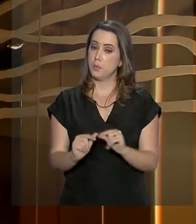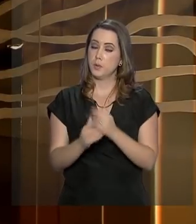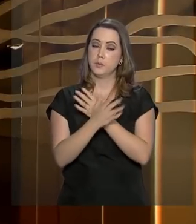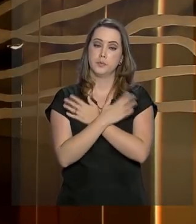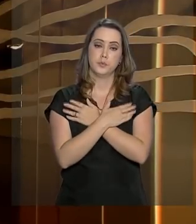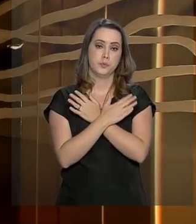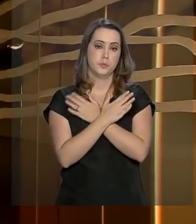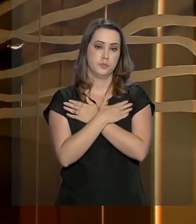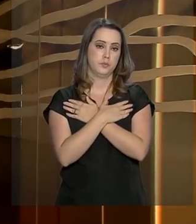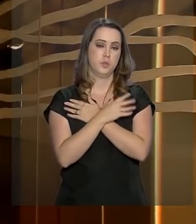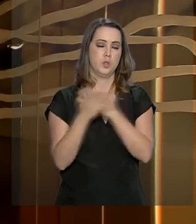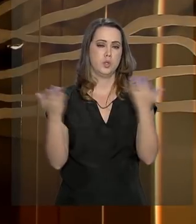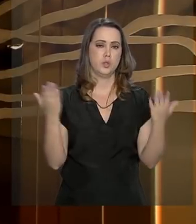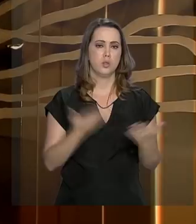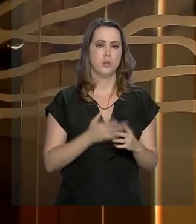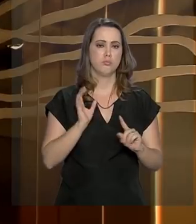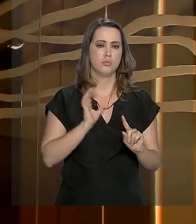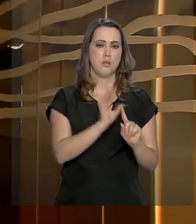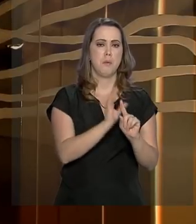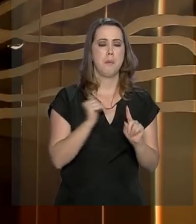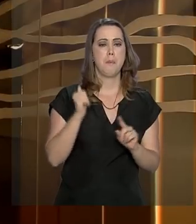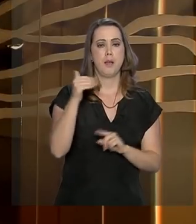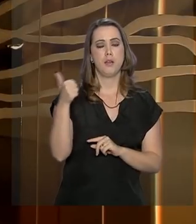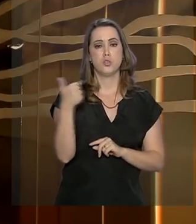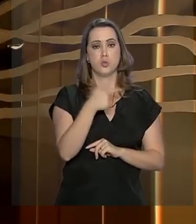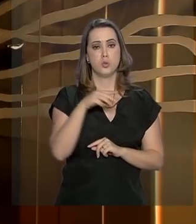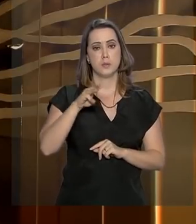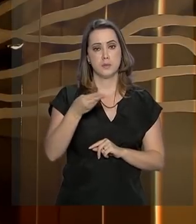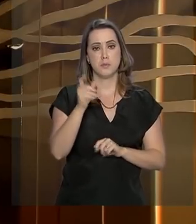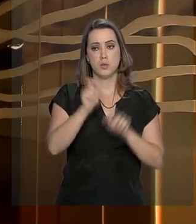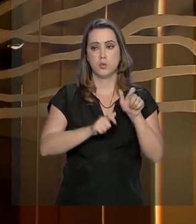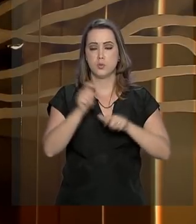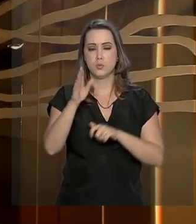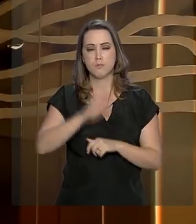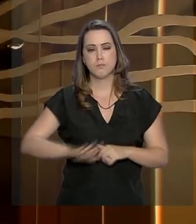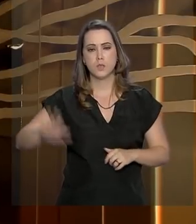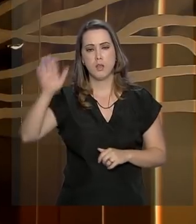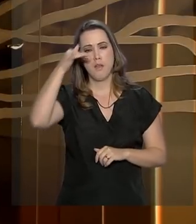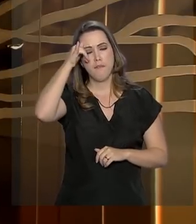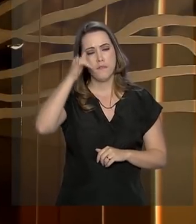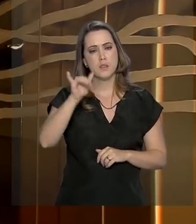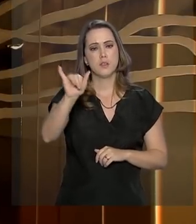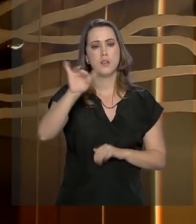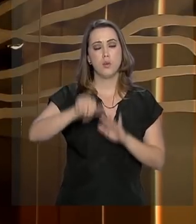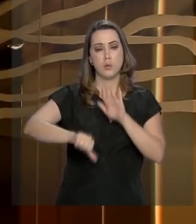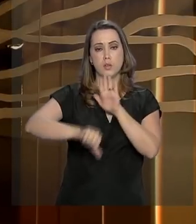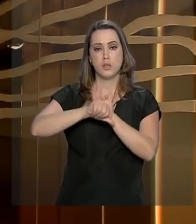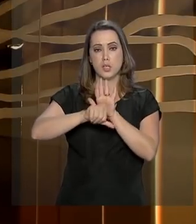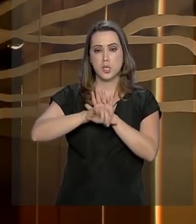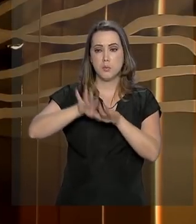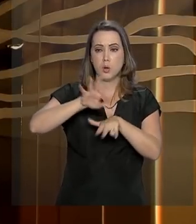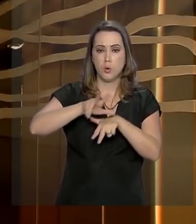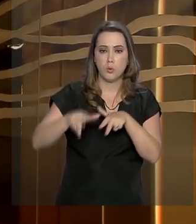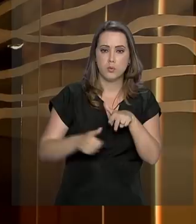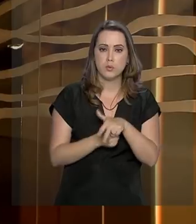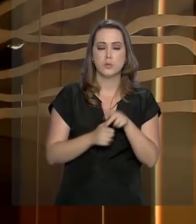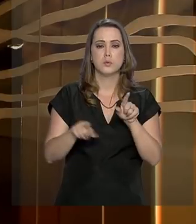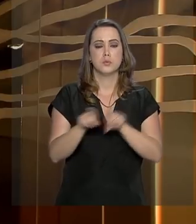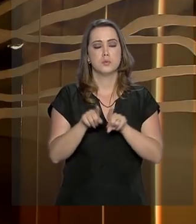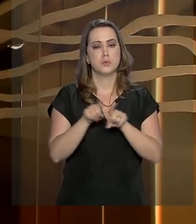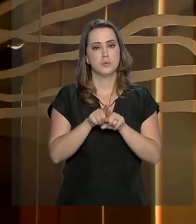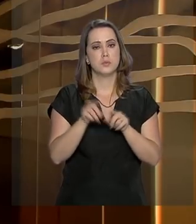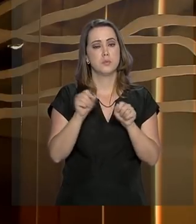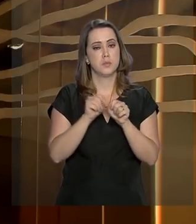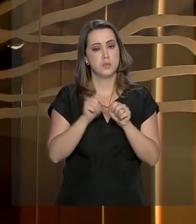de desemprego, que hoje afeta mais de 12 milhões de brasileiros, combater a criminalidade e a corrupção, além de realizar